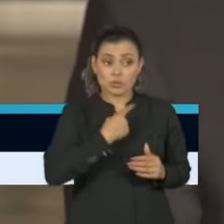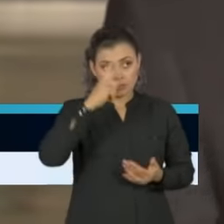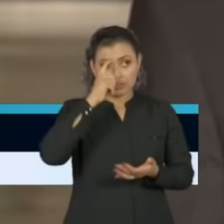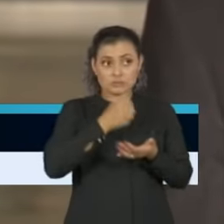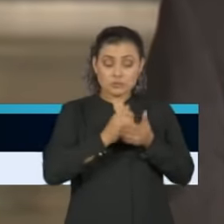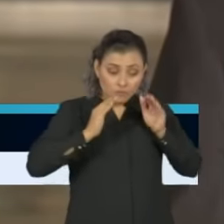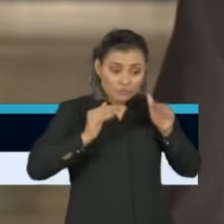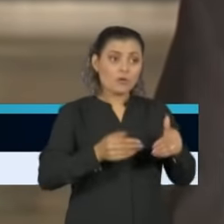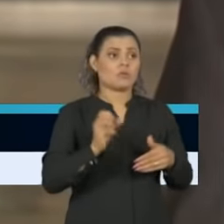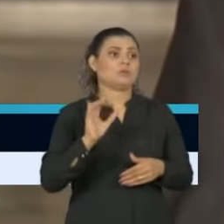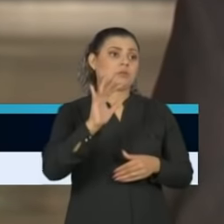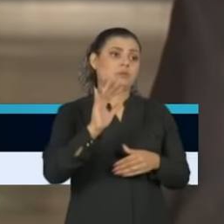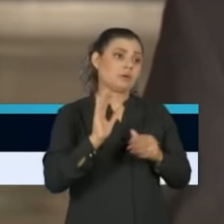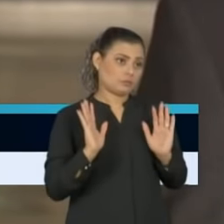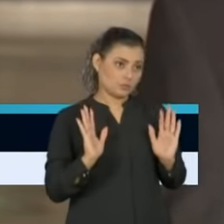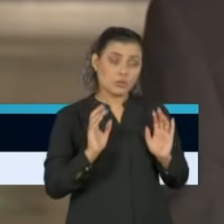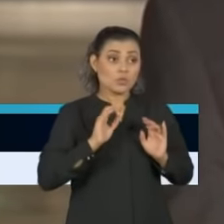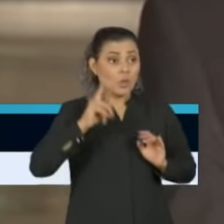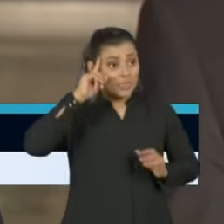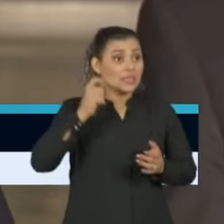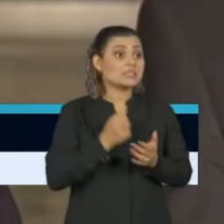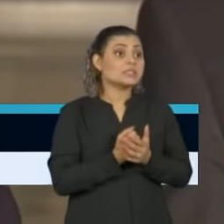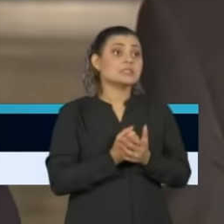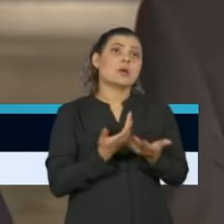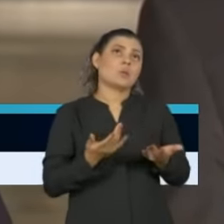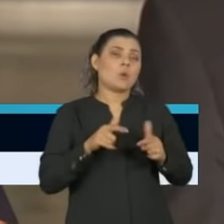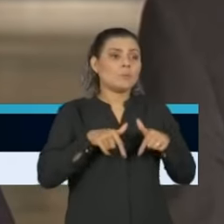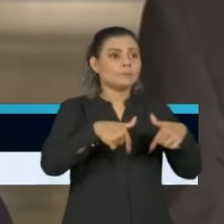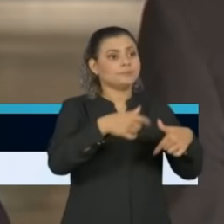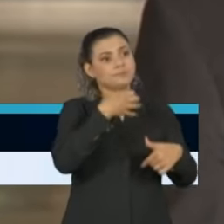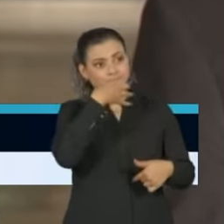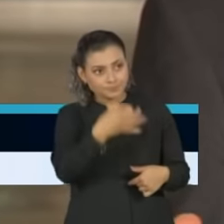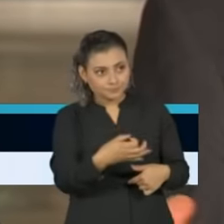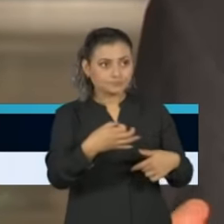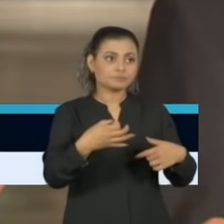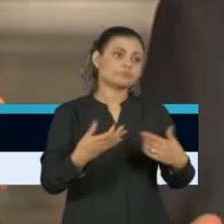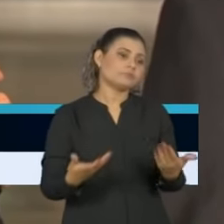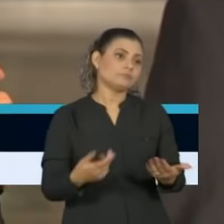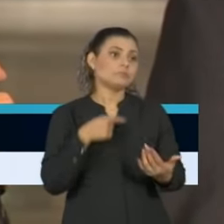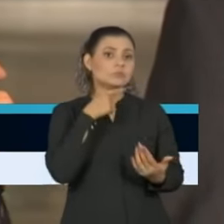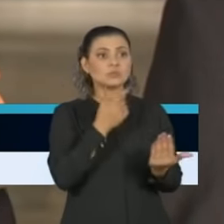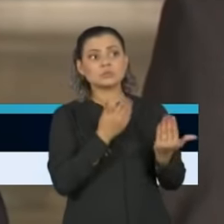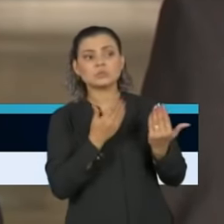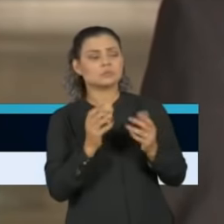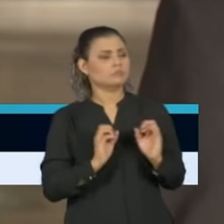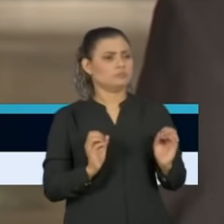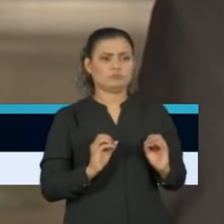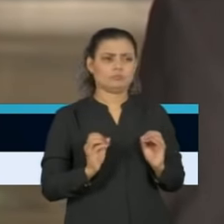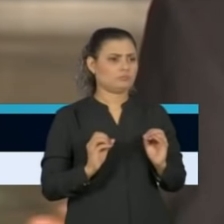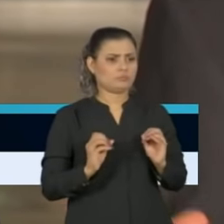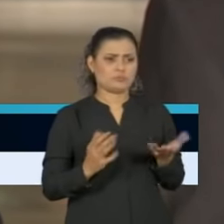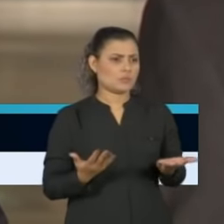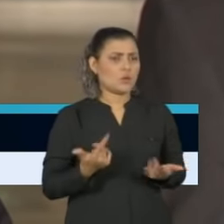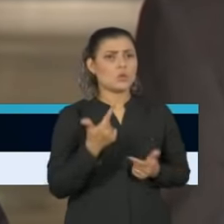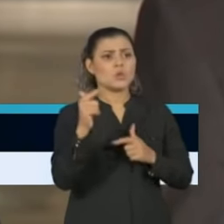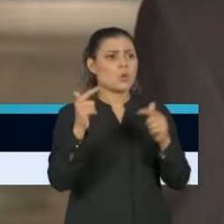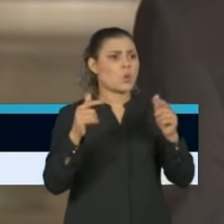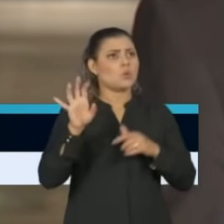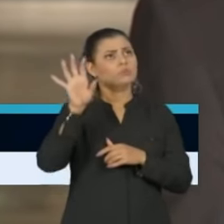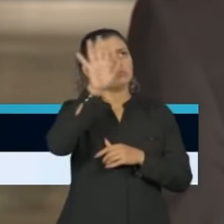não se baseiam, não se fundamentam em decisões, posições certas ou duvidosas que possam estar sendo adotadas em